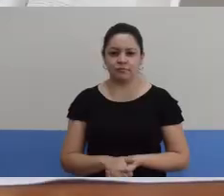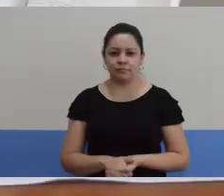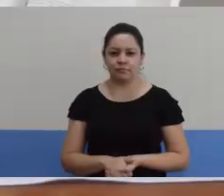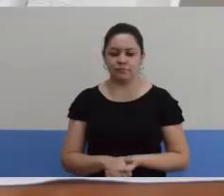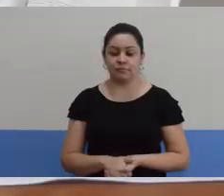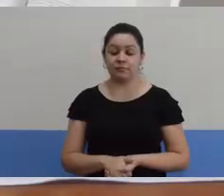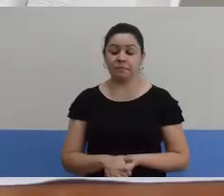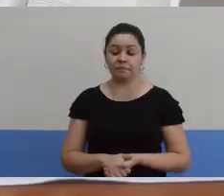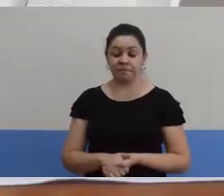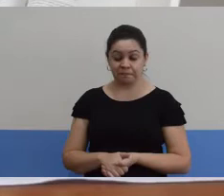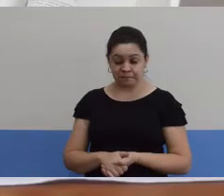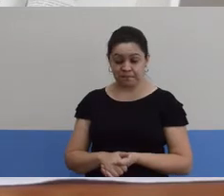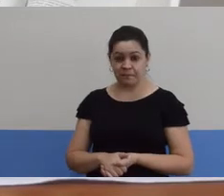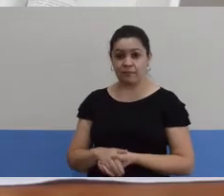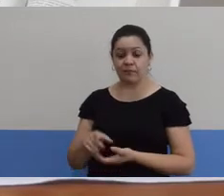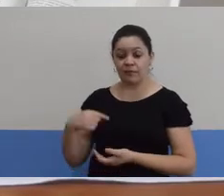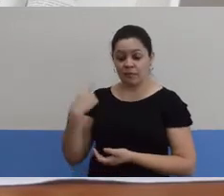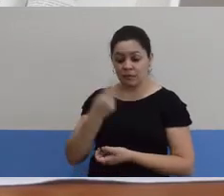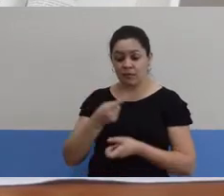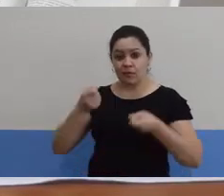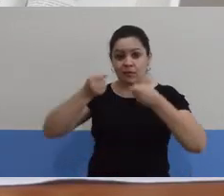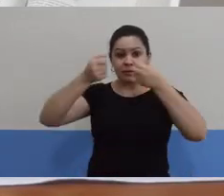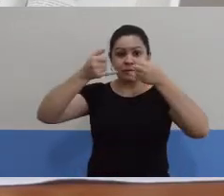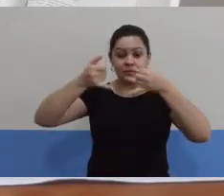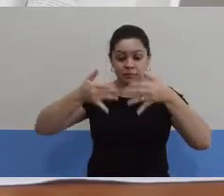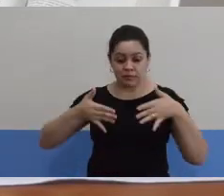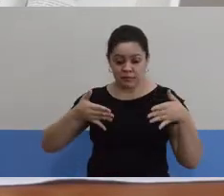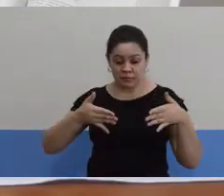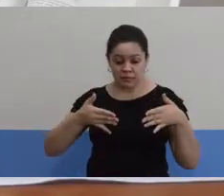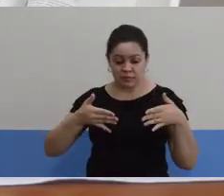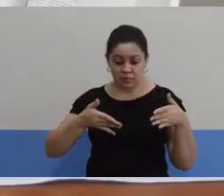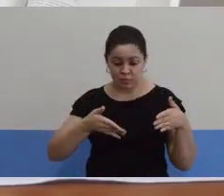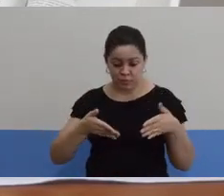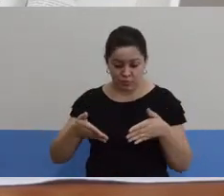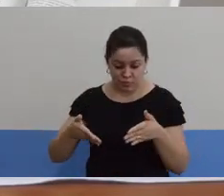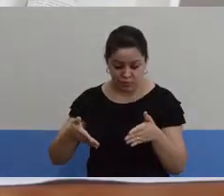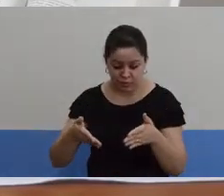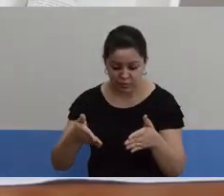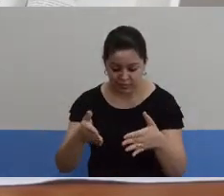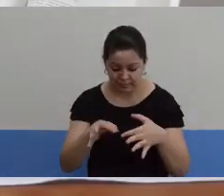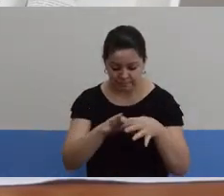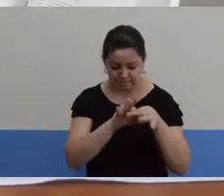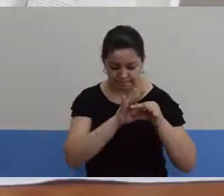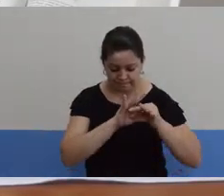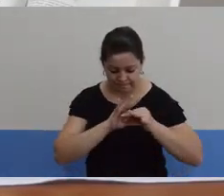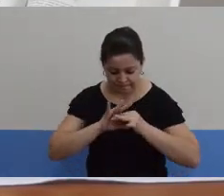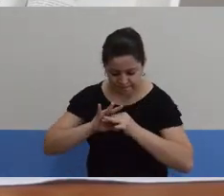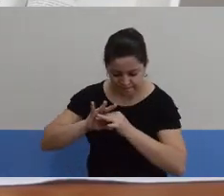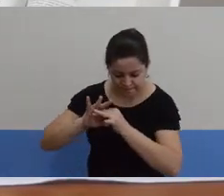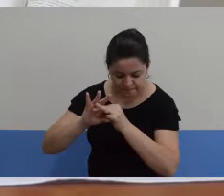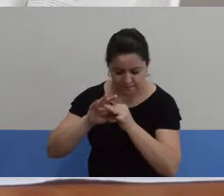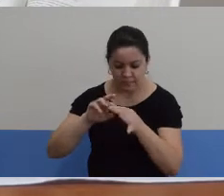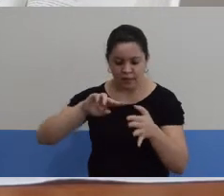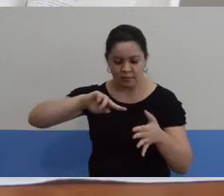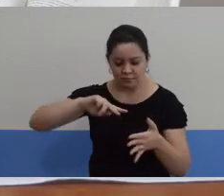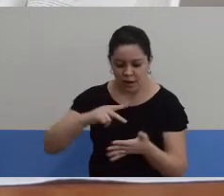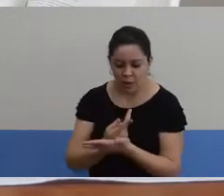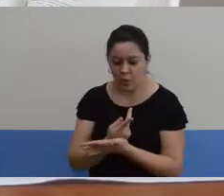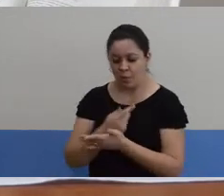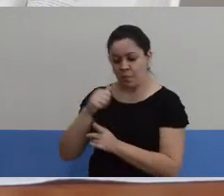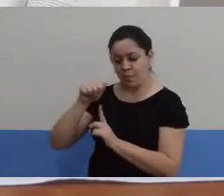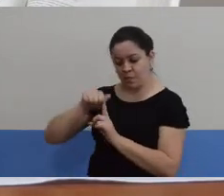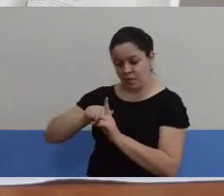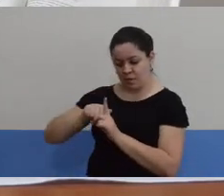Quando nós falamos que o sínodo está acontecendo na sua primeira fase, teve abertura no mês de